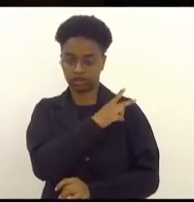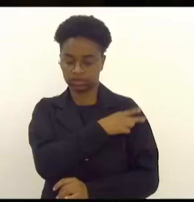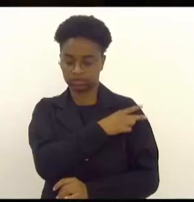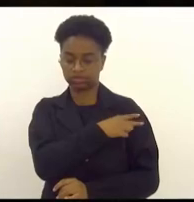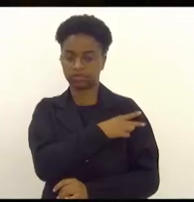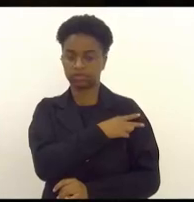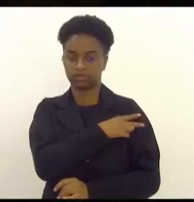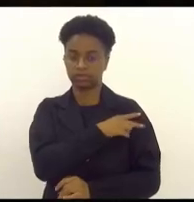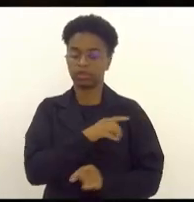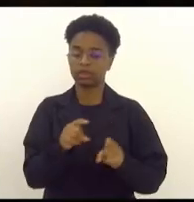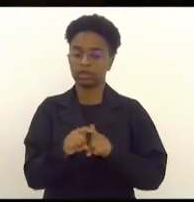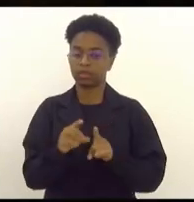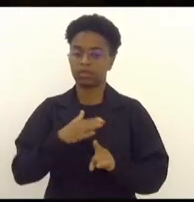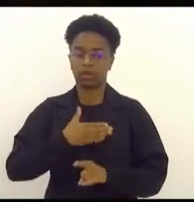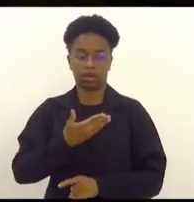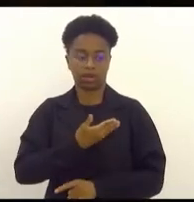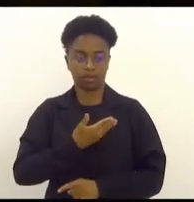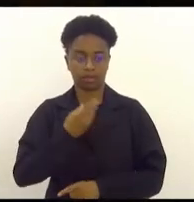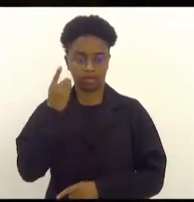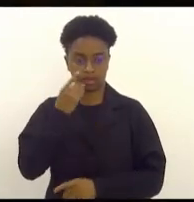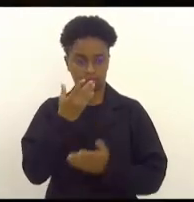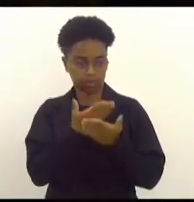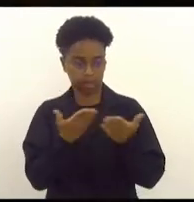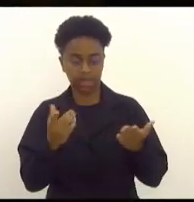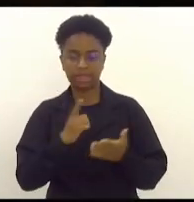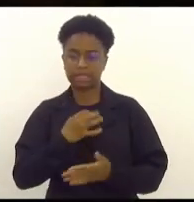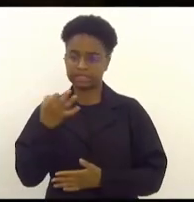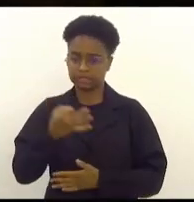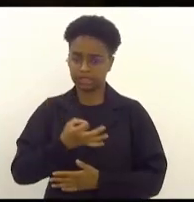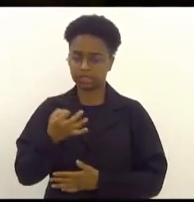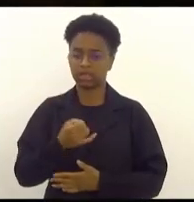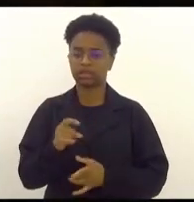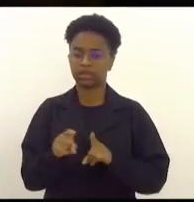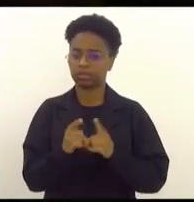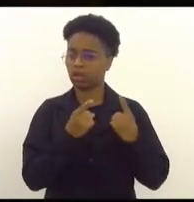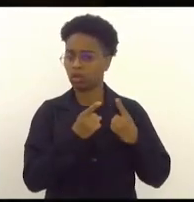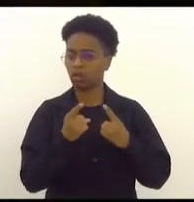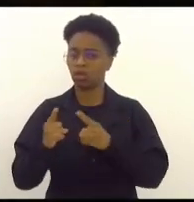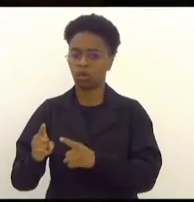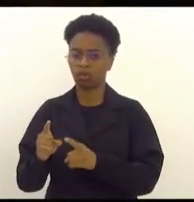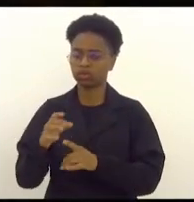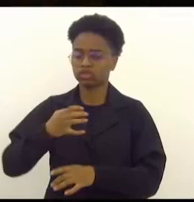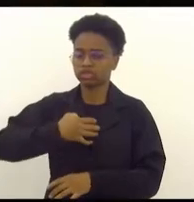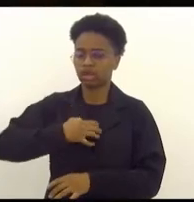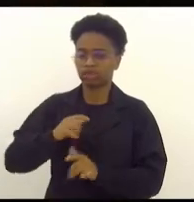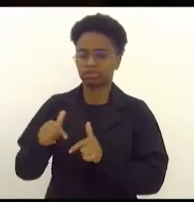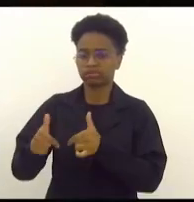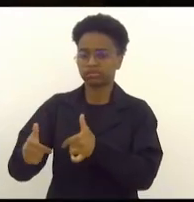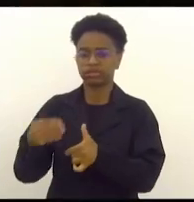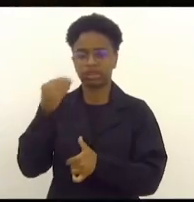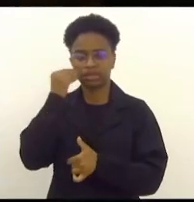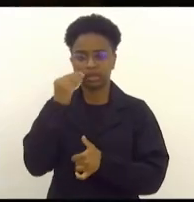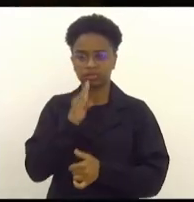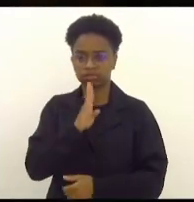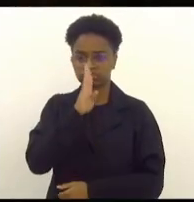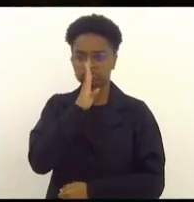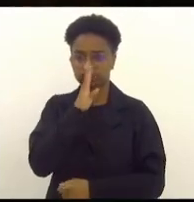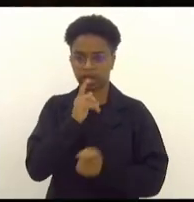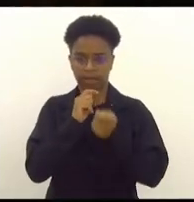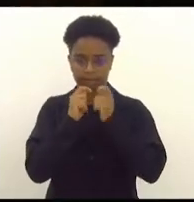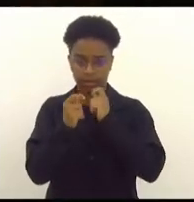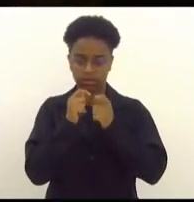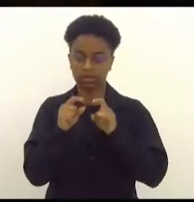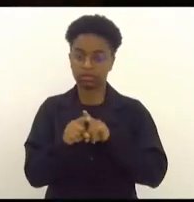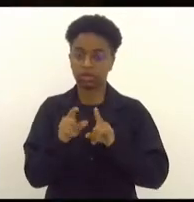e dos meus colegas parlamentares que eu tenho certeza que vão repudiar essa forma grotesca de tentar calar a imprensa e